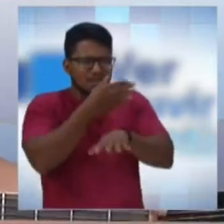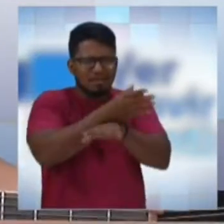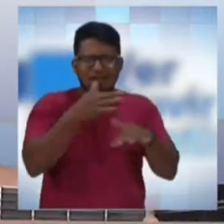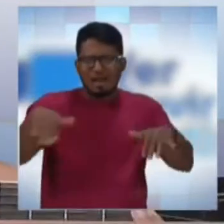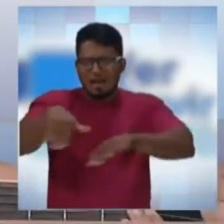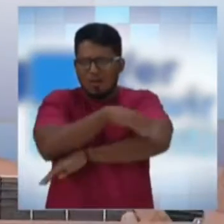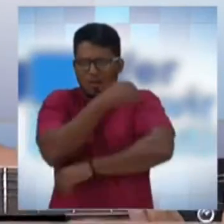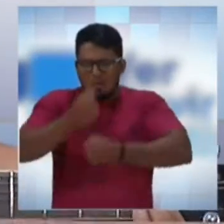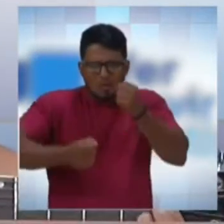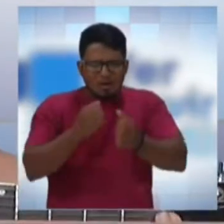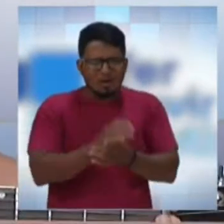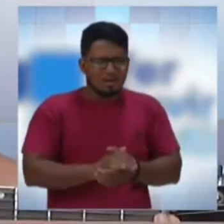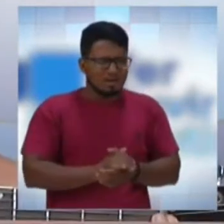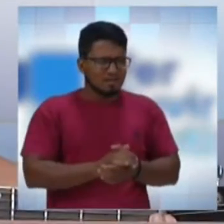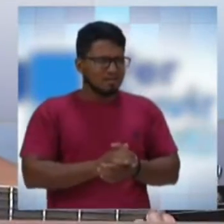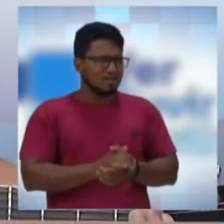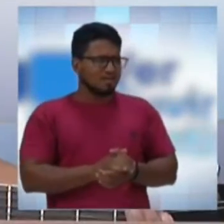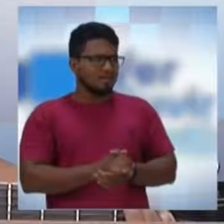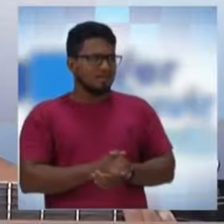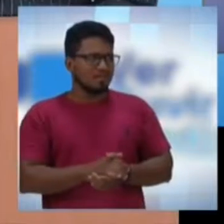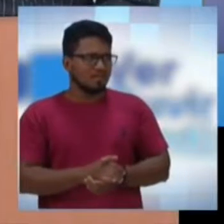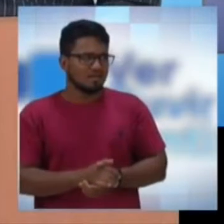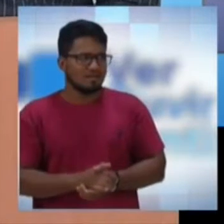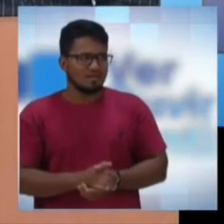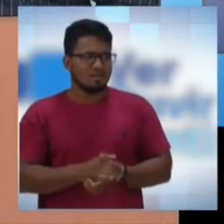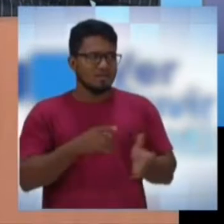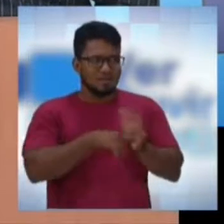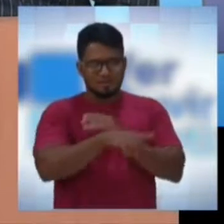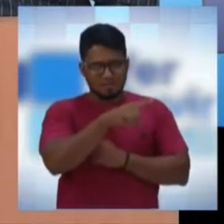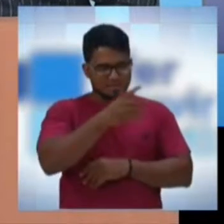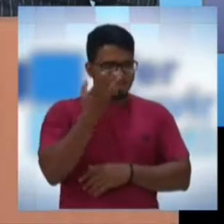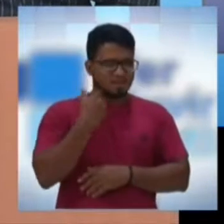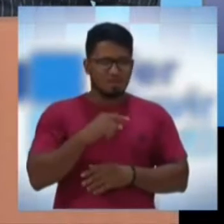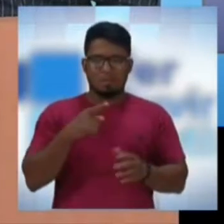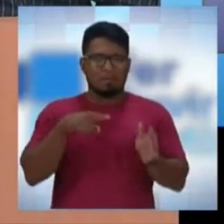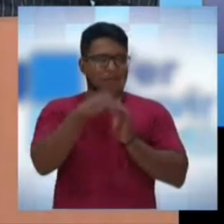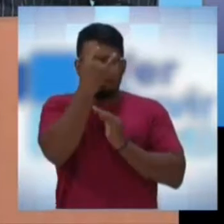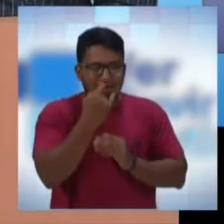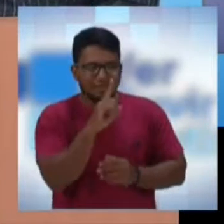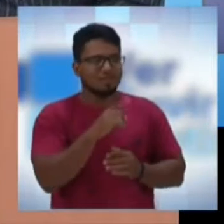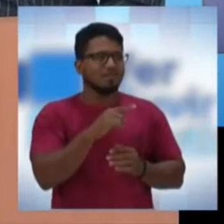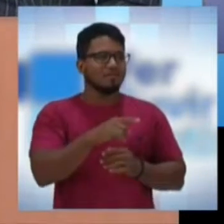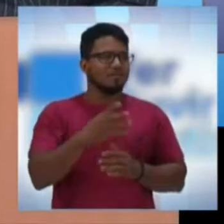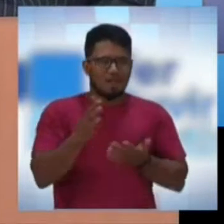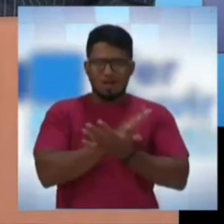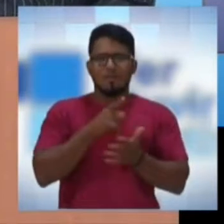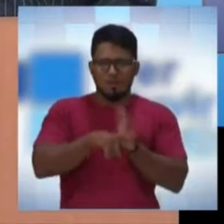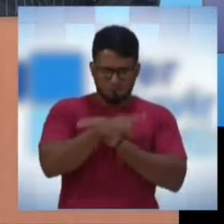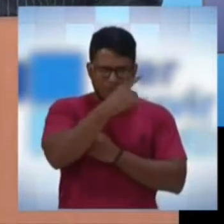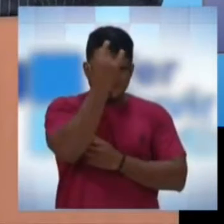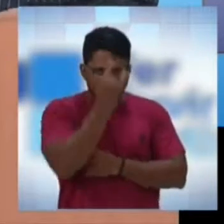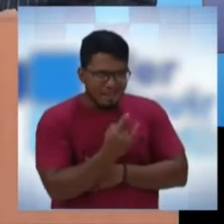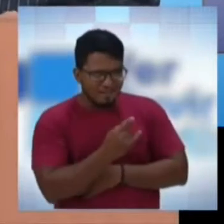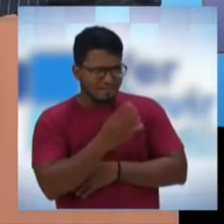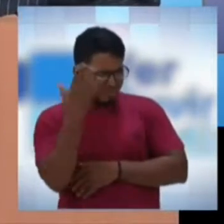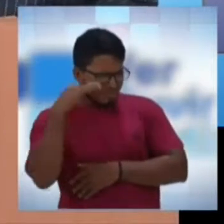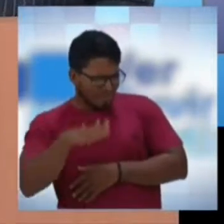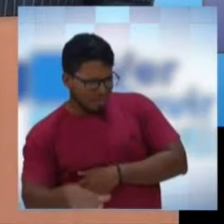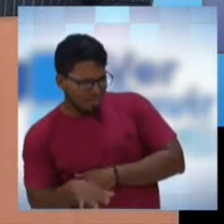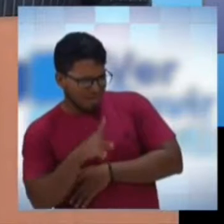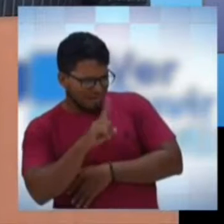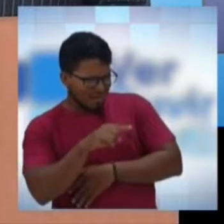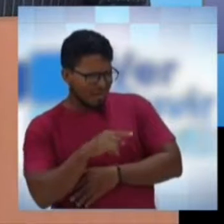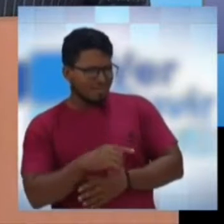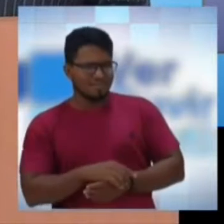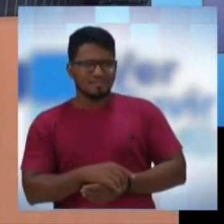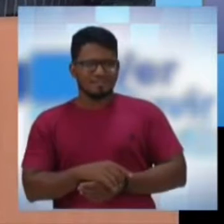que vivia correndo aqui pelas ruas. Mas perguntaram assim, ou você é aquela ceguinha lá? Não. Não perguntaram assim, não? Teve uns que perguntaram. Mas tem essas perguntas, sim, assim.